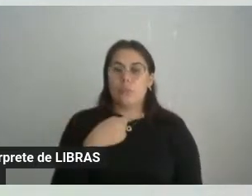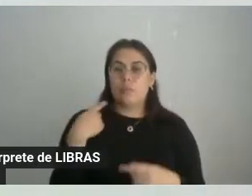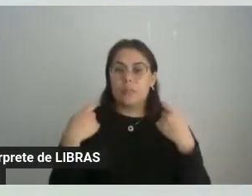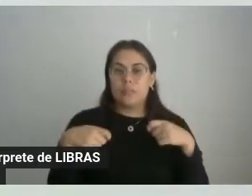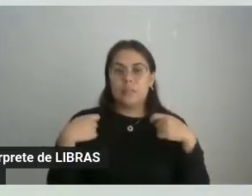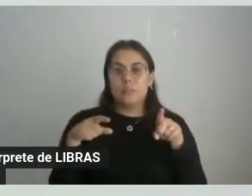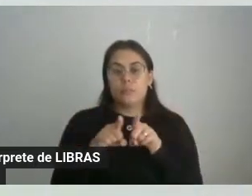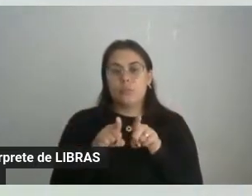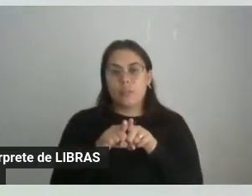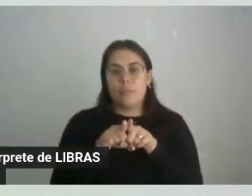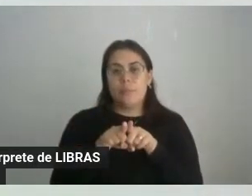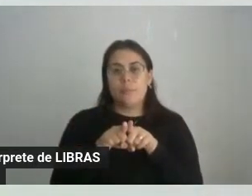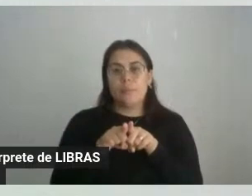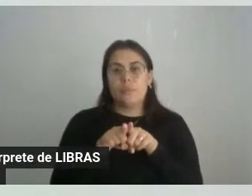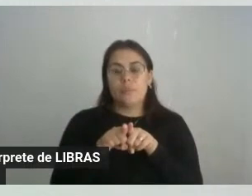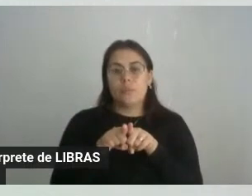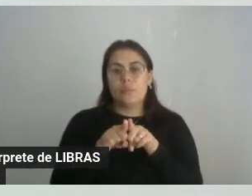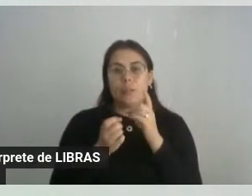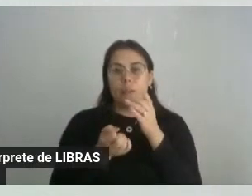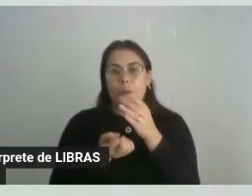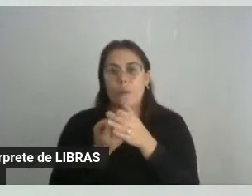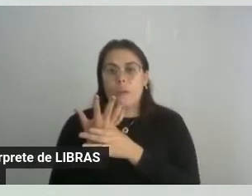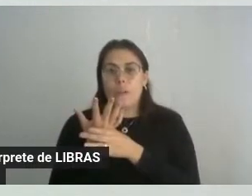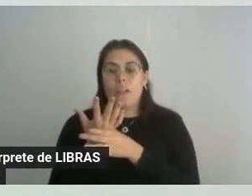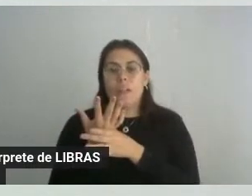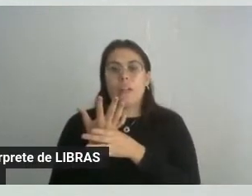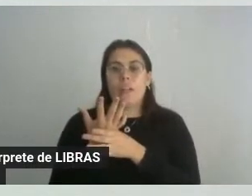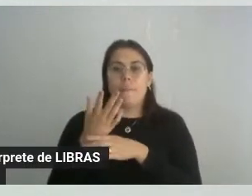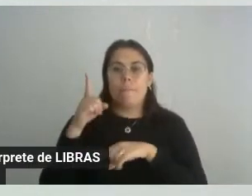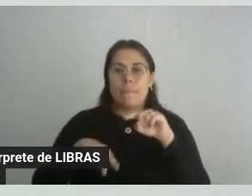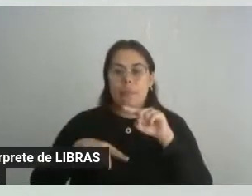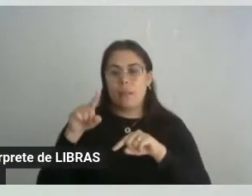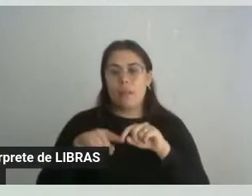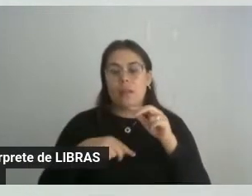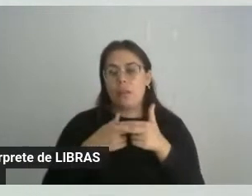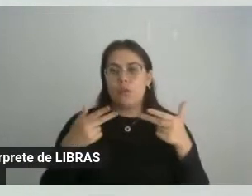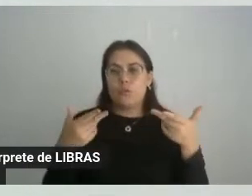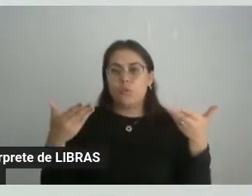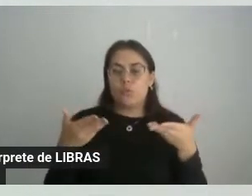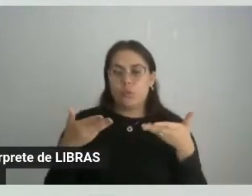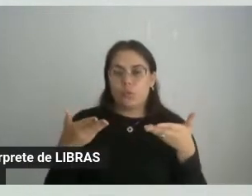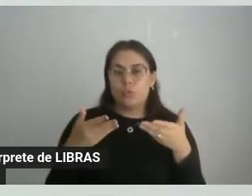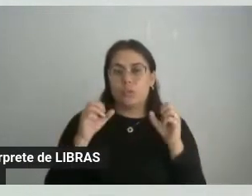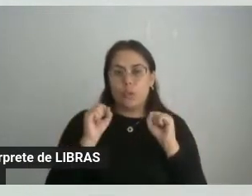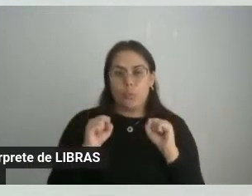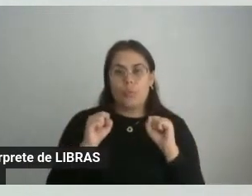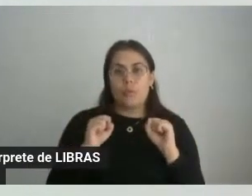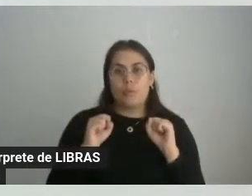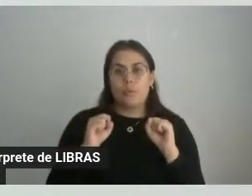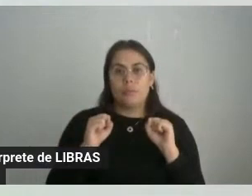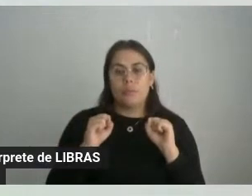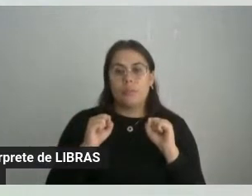precisamos construir esse tipo de material que nós estamos fazendo aqui hoje, né? Materiais que possam, de fato, contribuir para